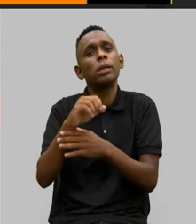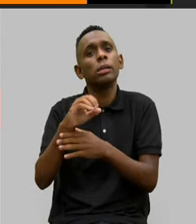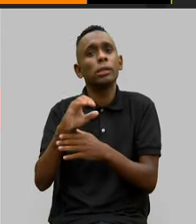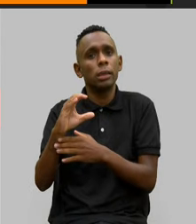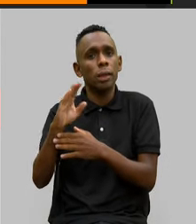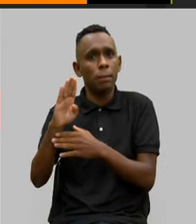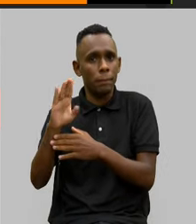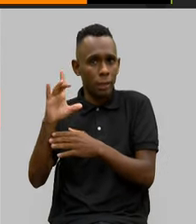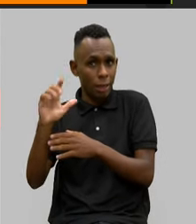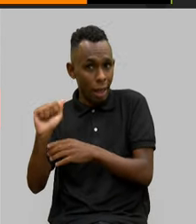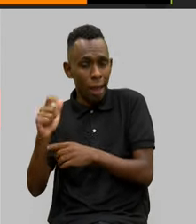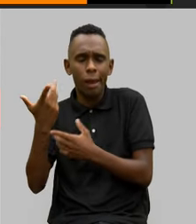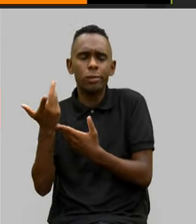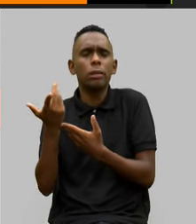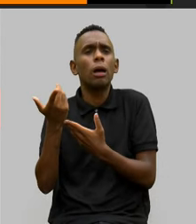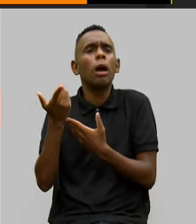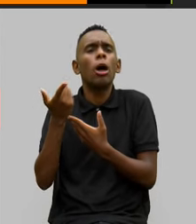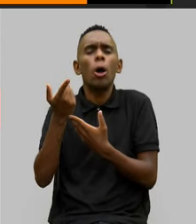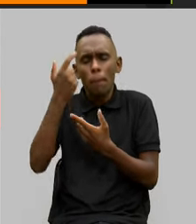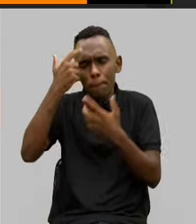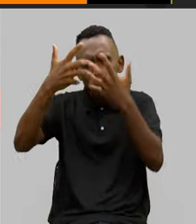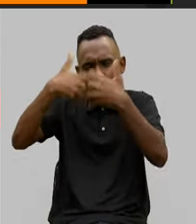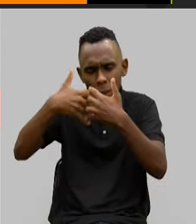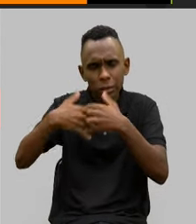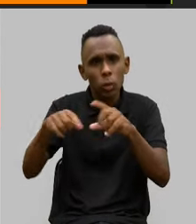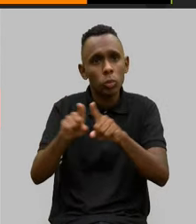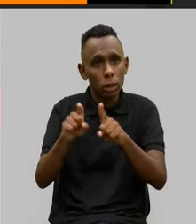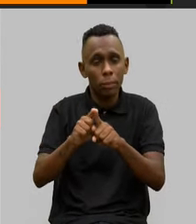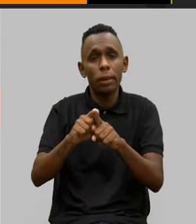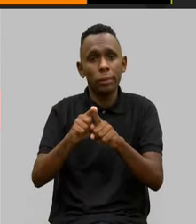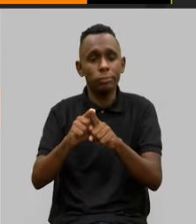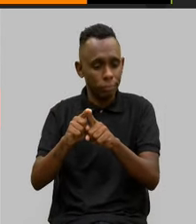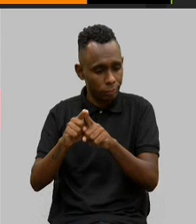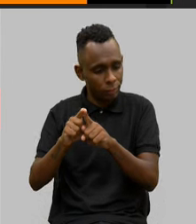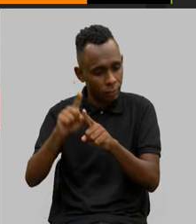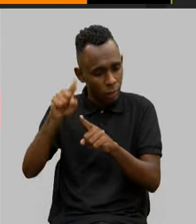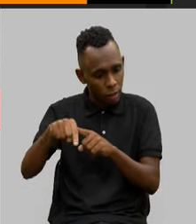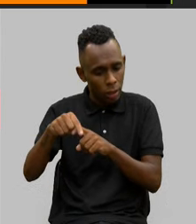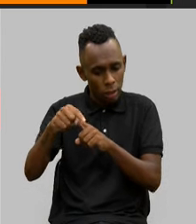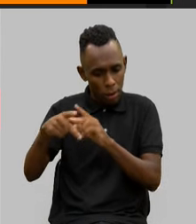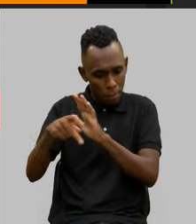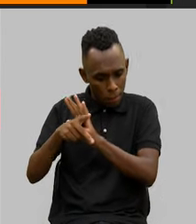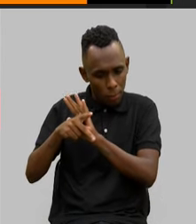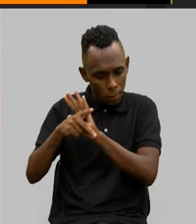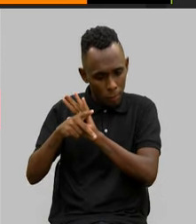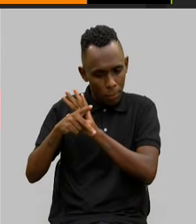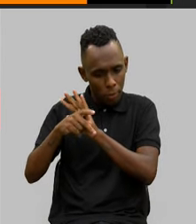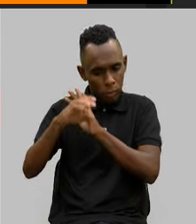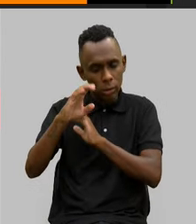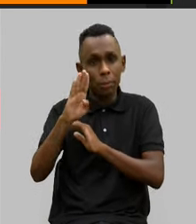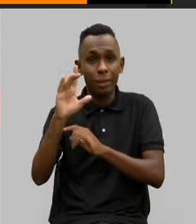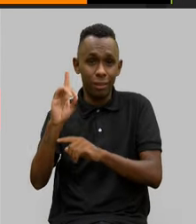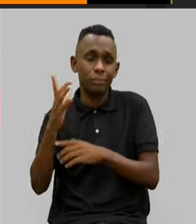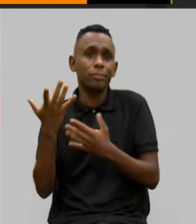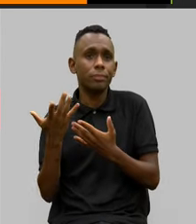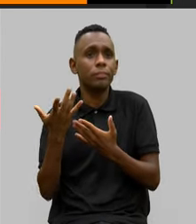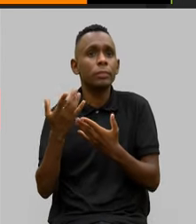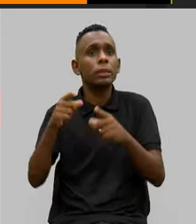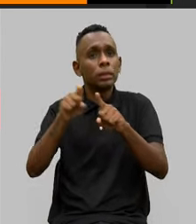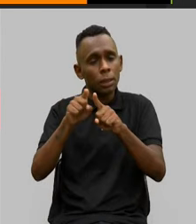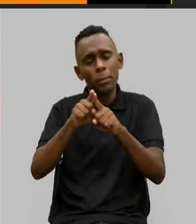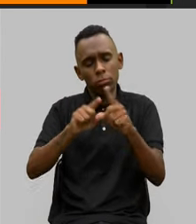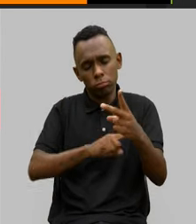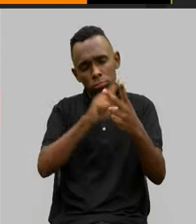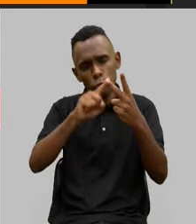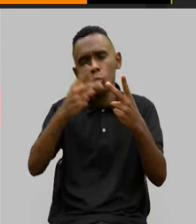thca a gente também pensou no canabinol que é um produto de degradação do thc e do cannabigerol